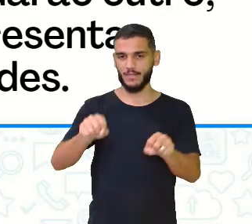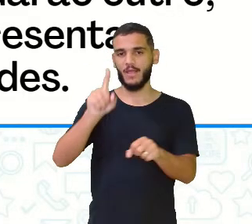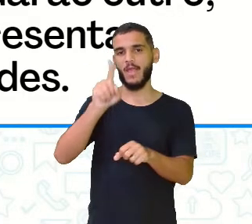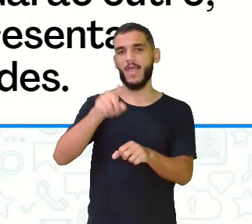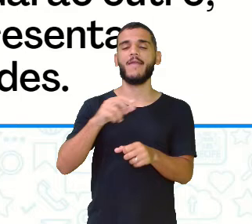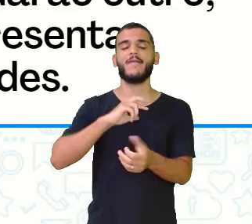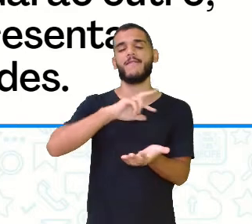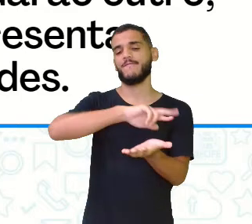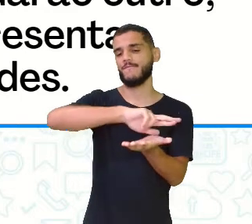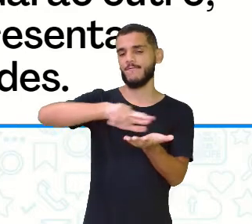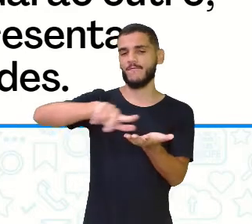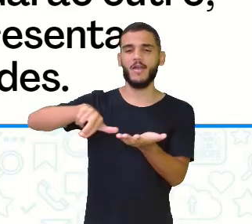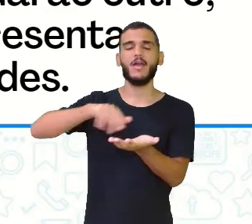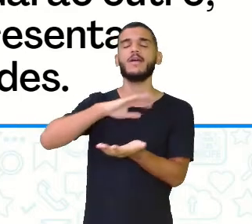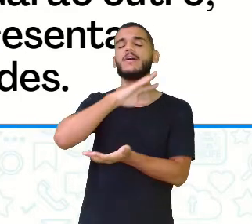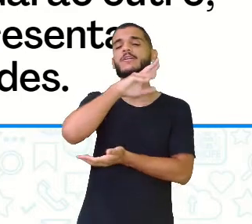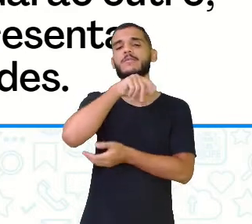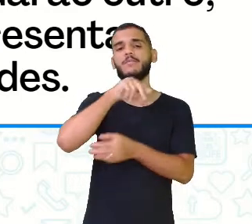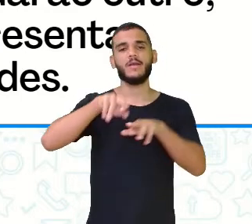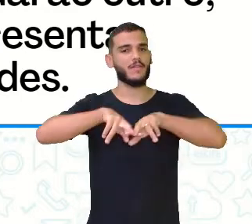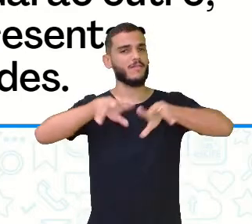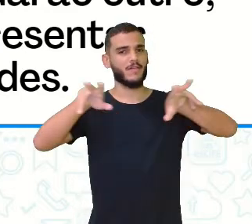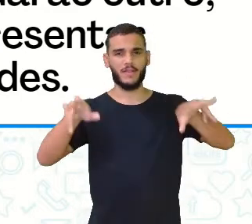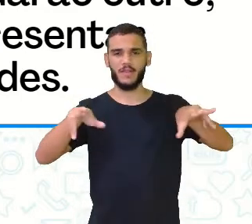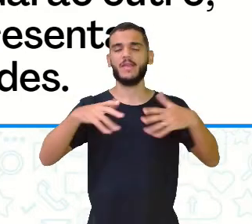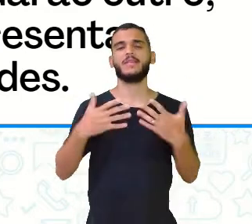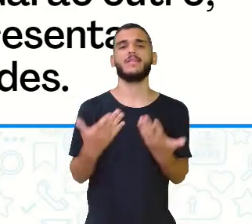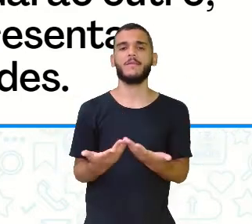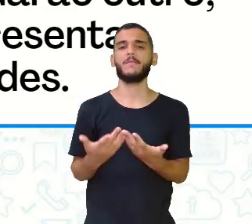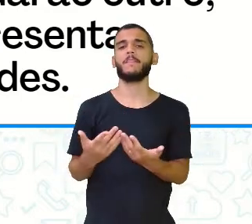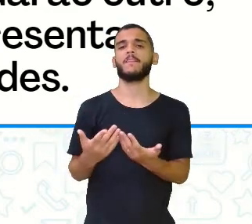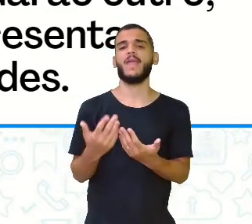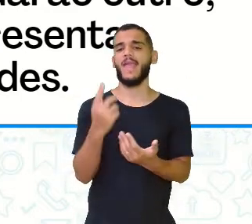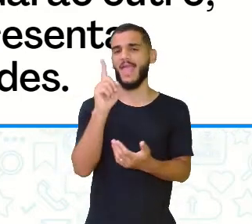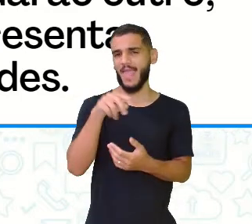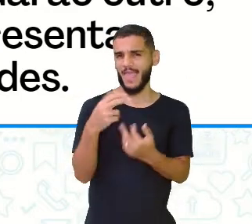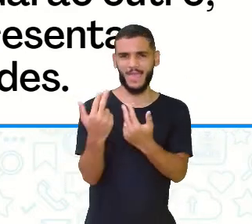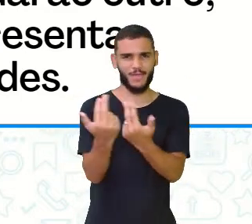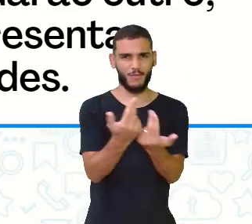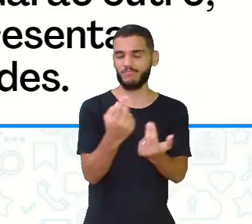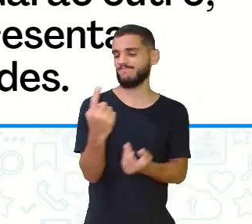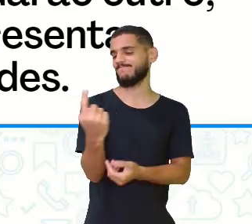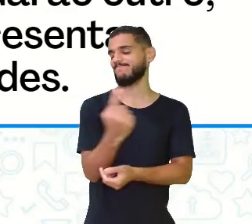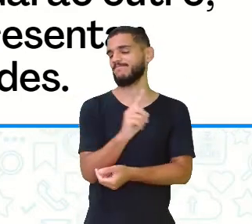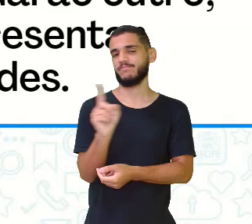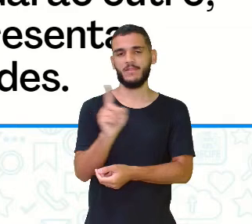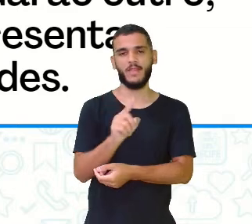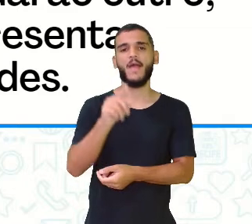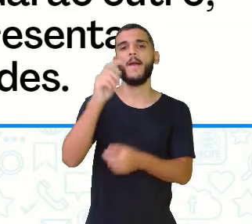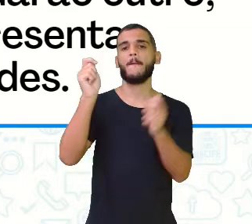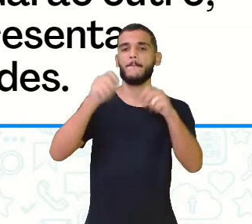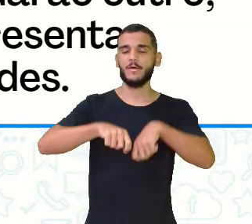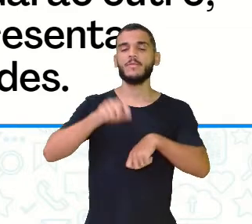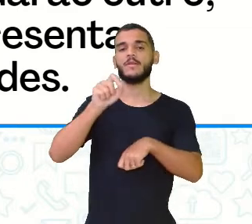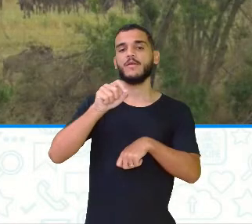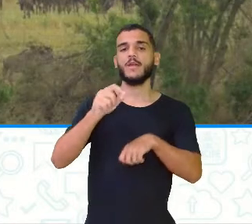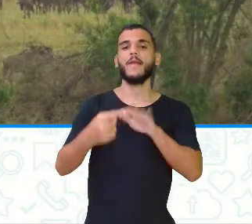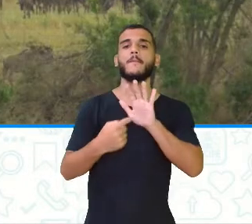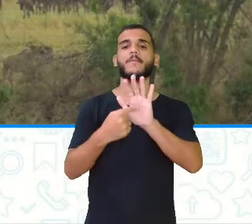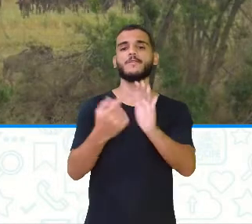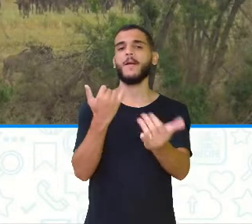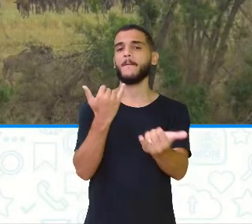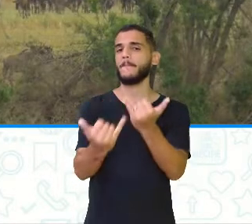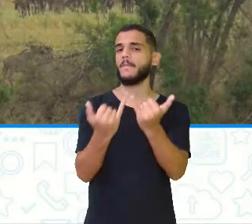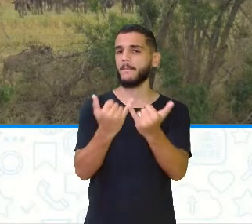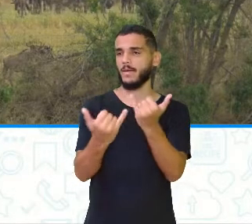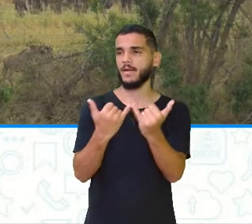populações de espécies diferentes. Nenhum ecossistema é igual ao outro, mas pode apresentar similaridades. E a gente já falou sobre